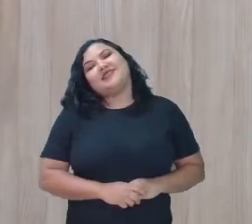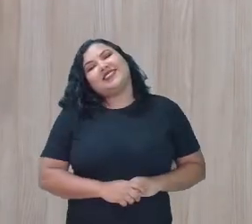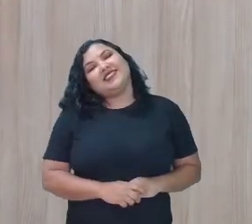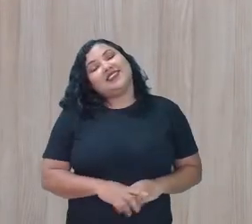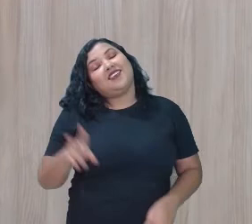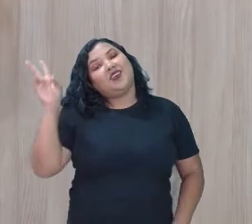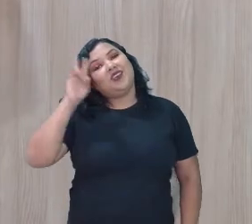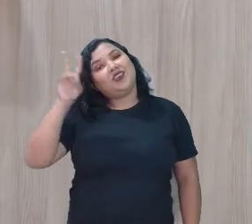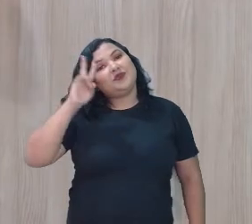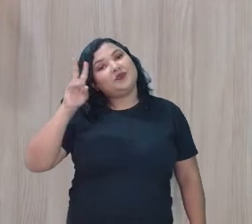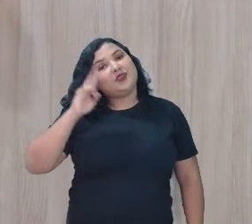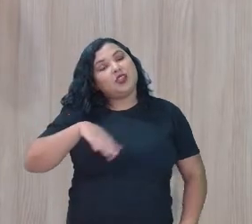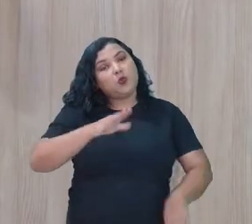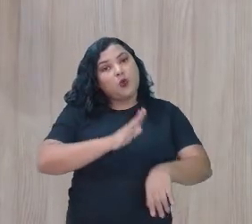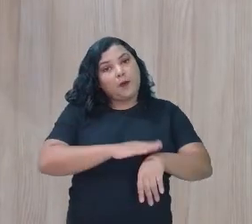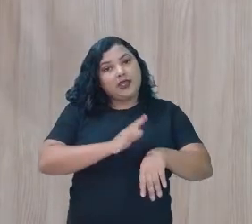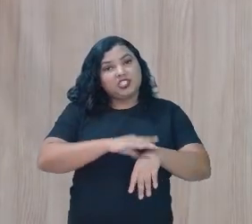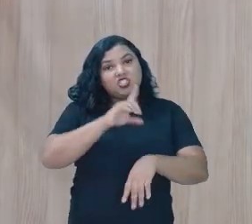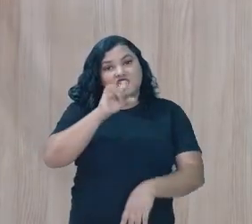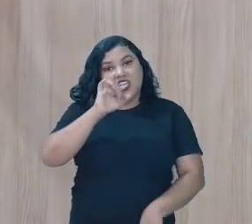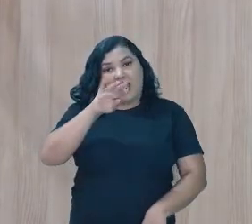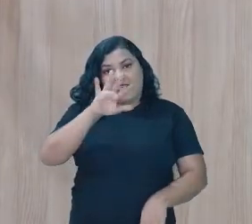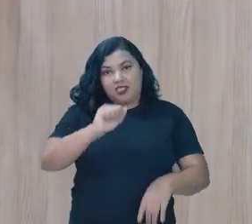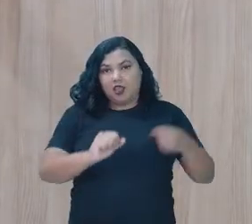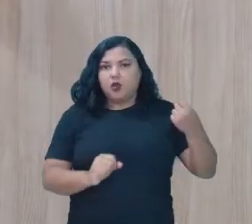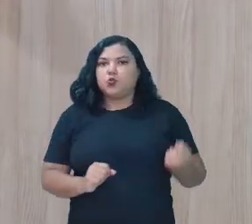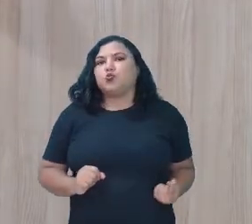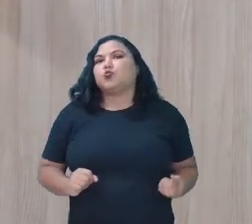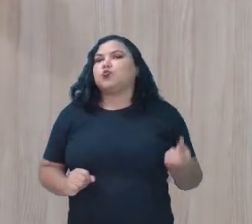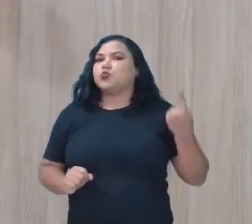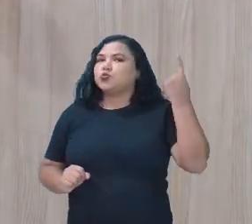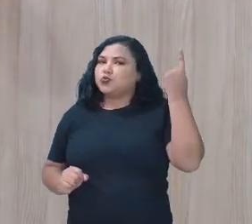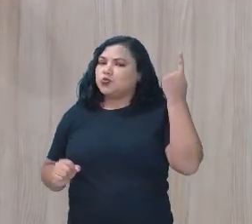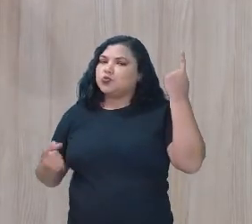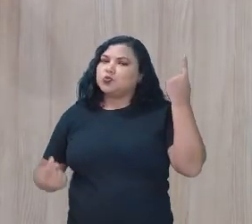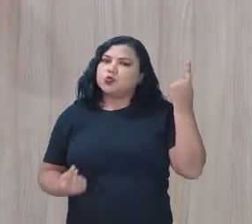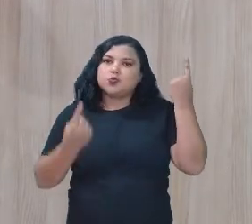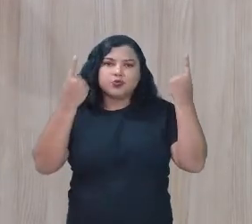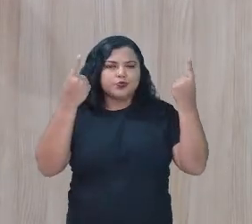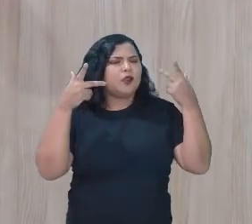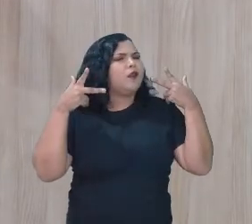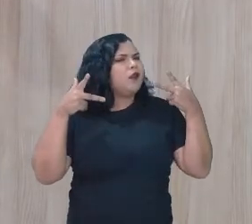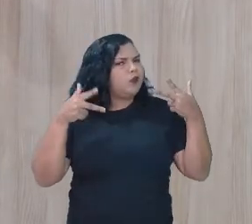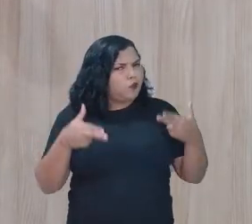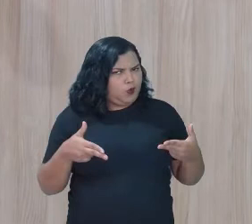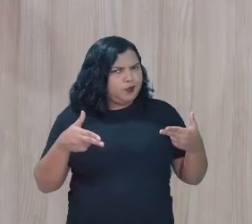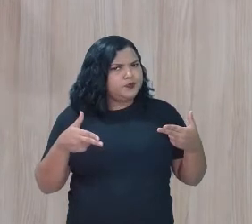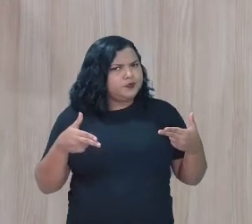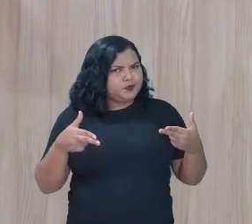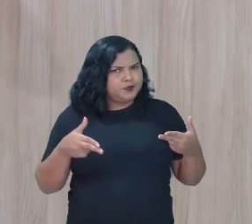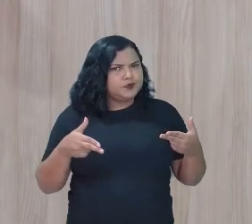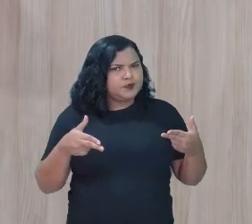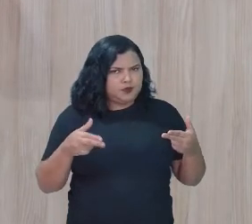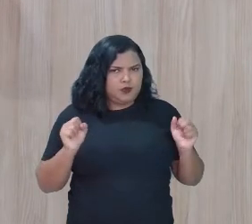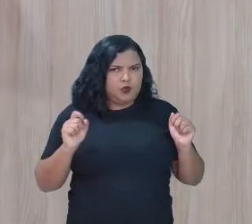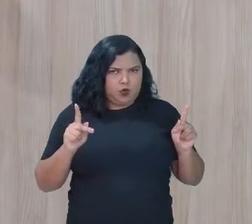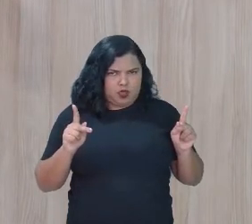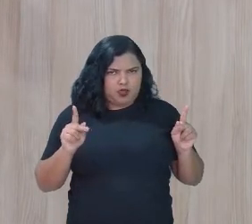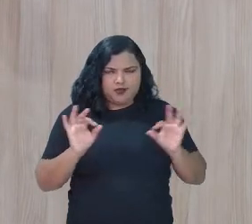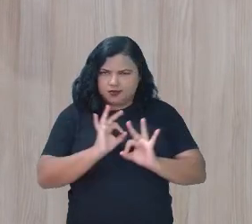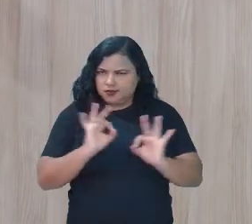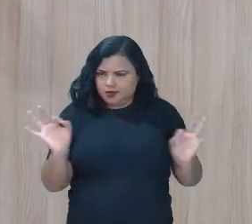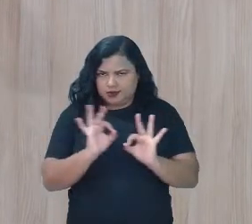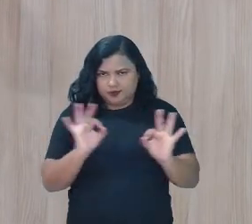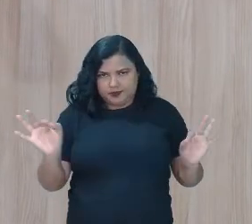bom? Então, lembre-se, nas grandezas diretamente proporcional, a armação que você fizer lá é do jeito que tá, já está